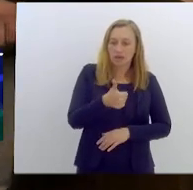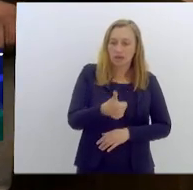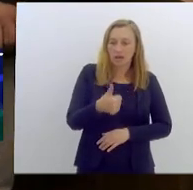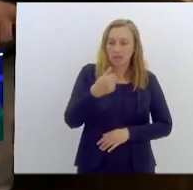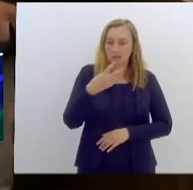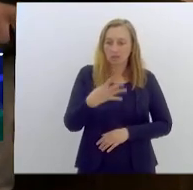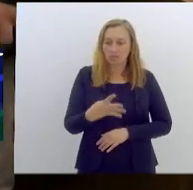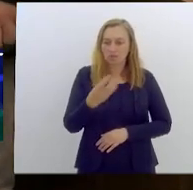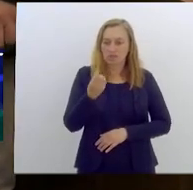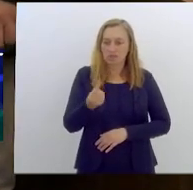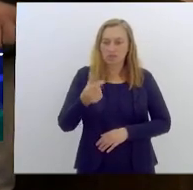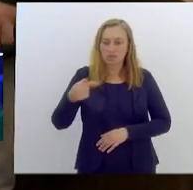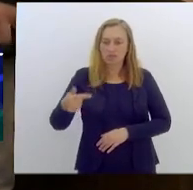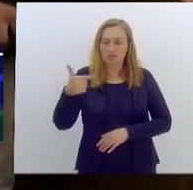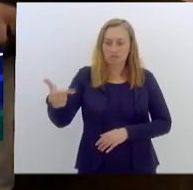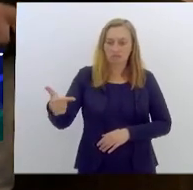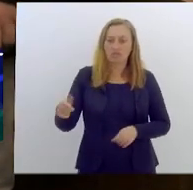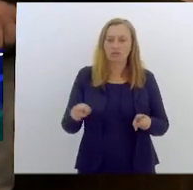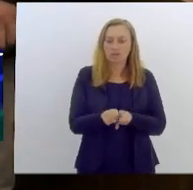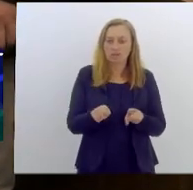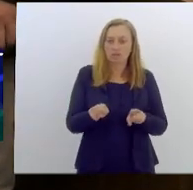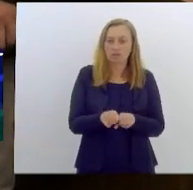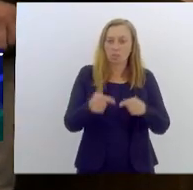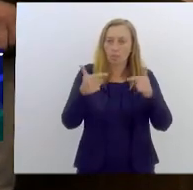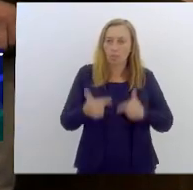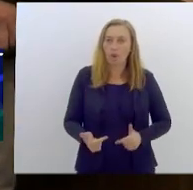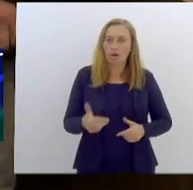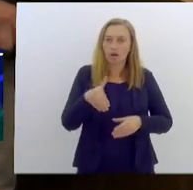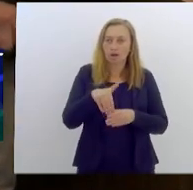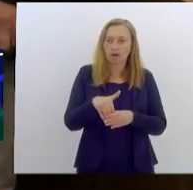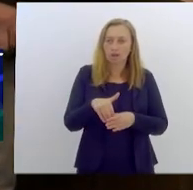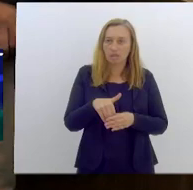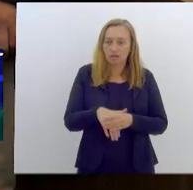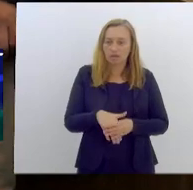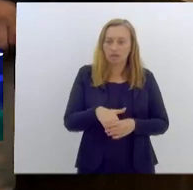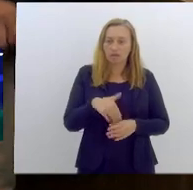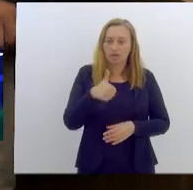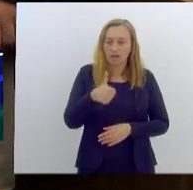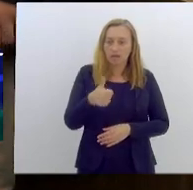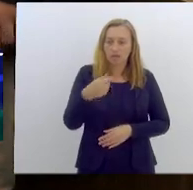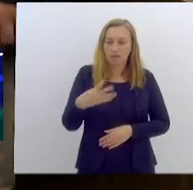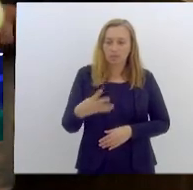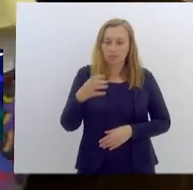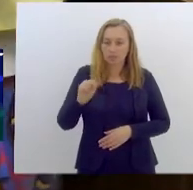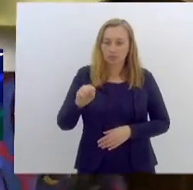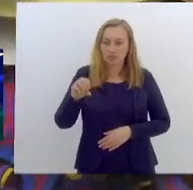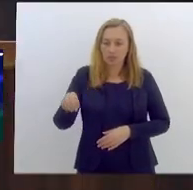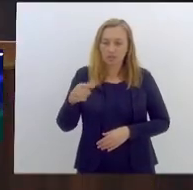de 22, e abstenção no 1480, de 22.